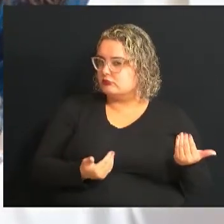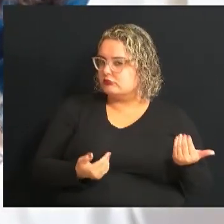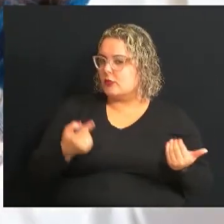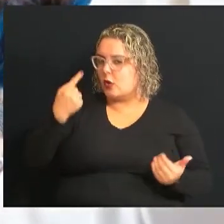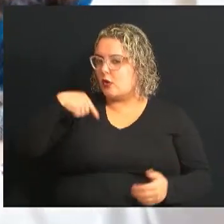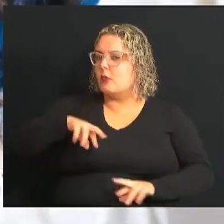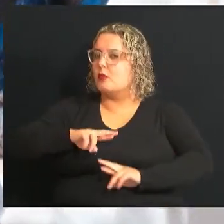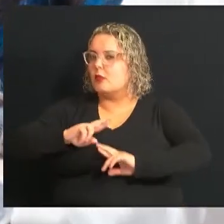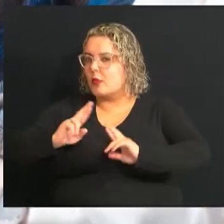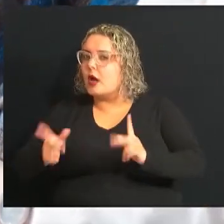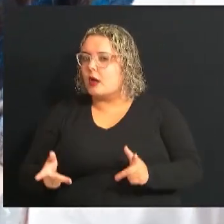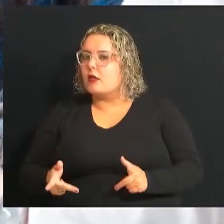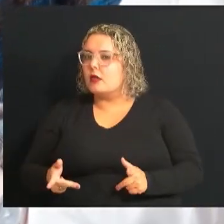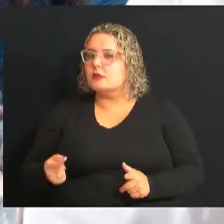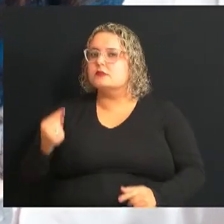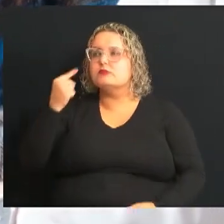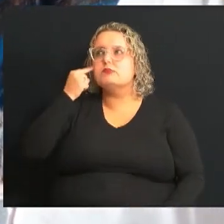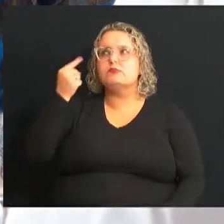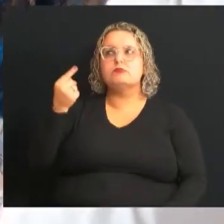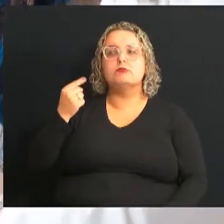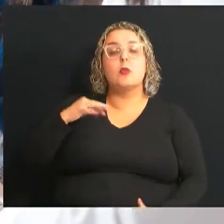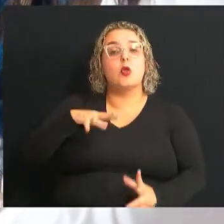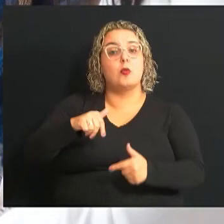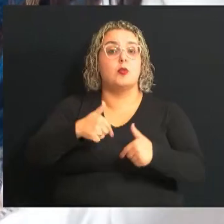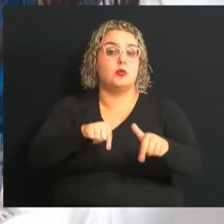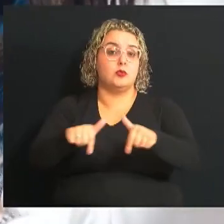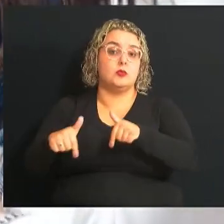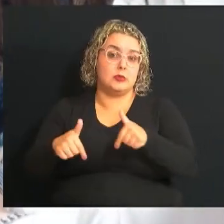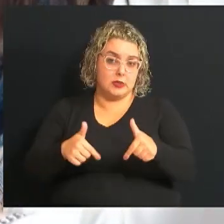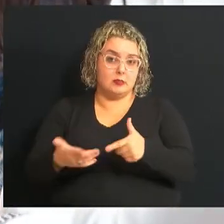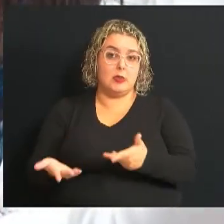diferente de pensar no mundo do trabalho, né?